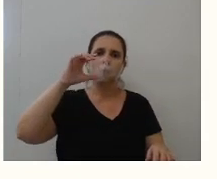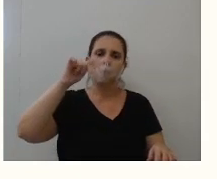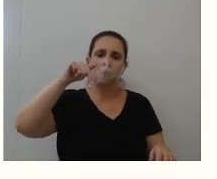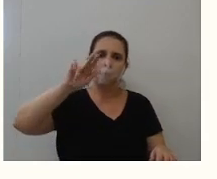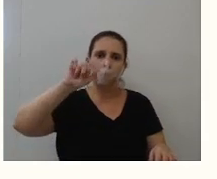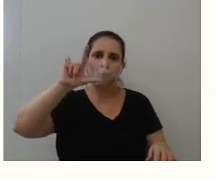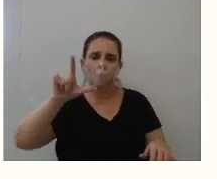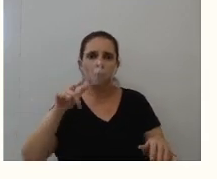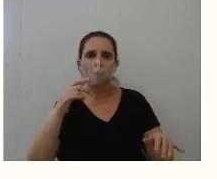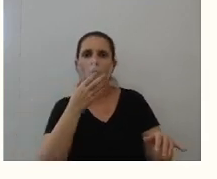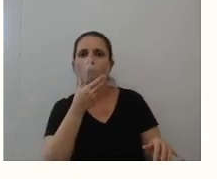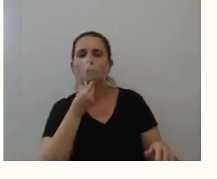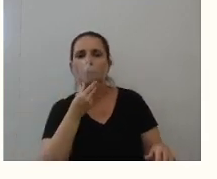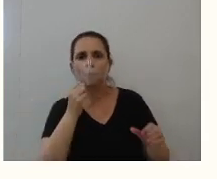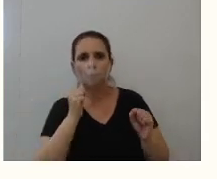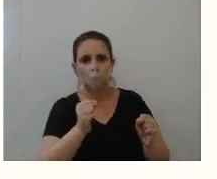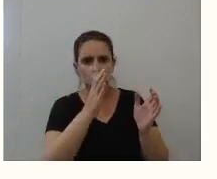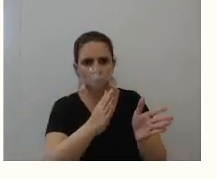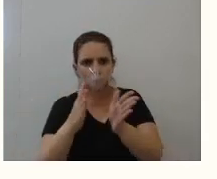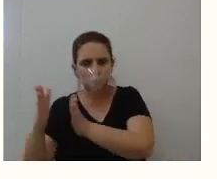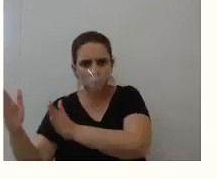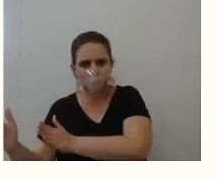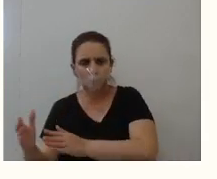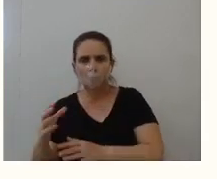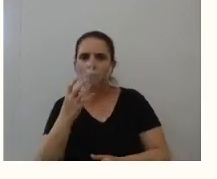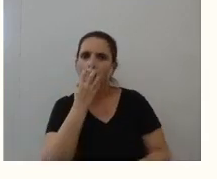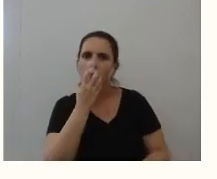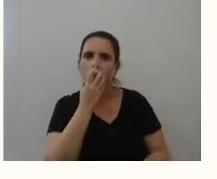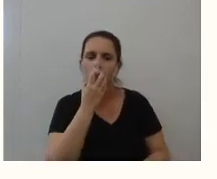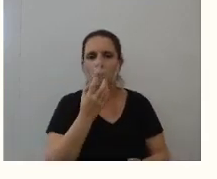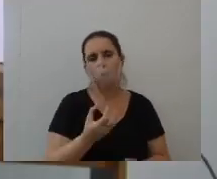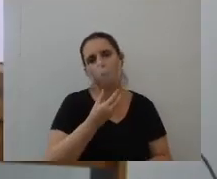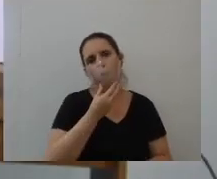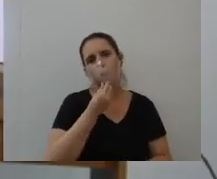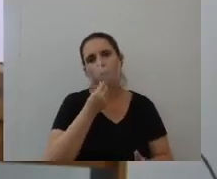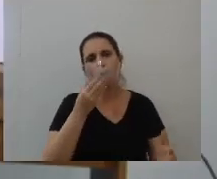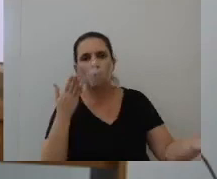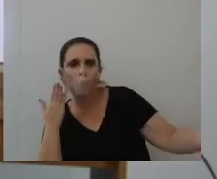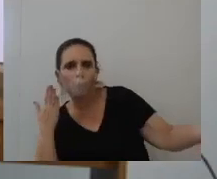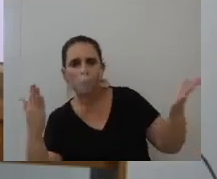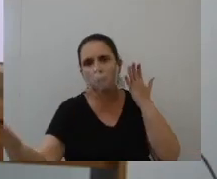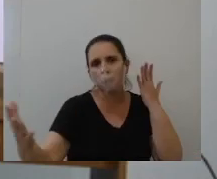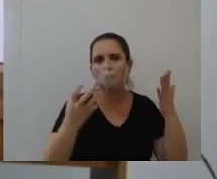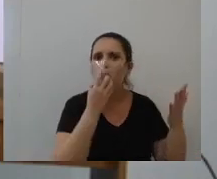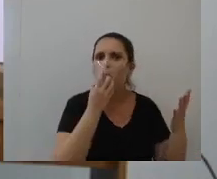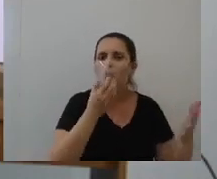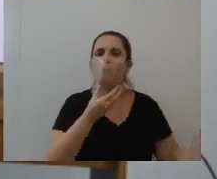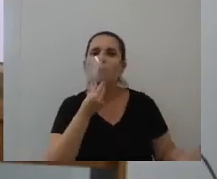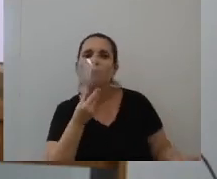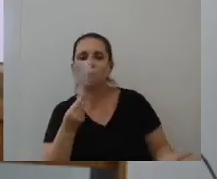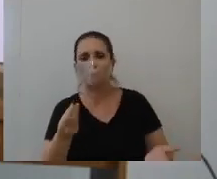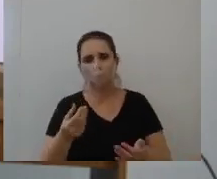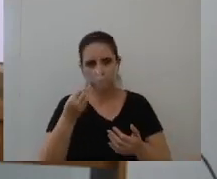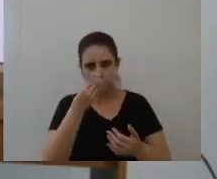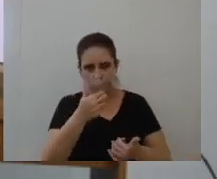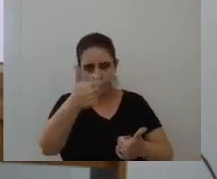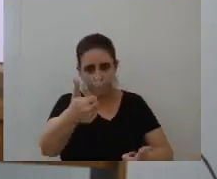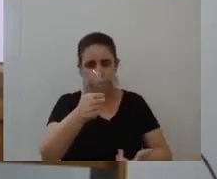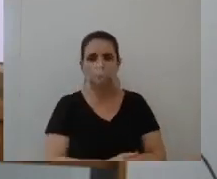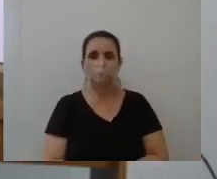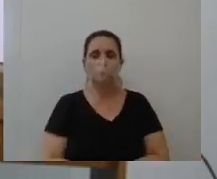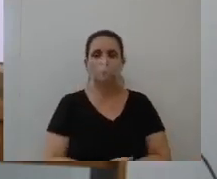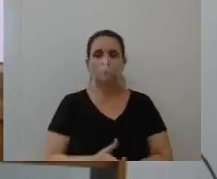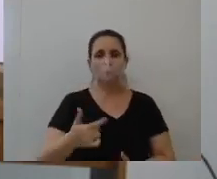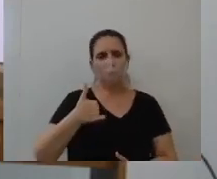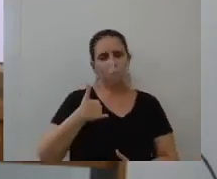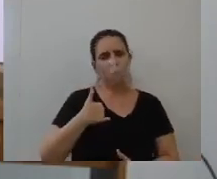das três categorias, comparando aí os cães aos homens. Beleza? Sou